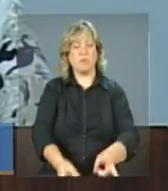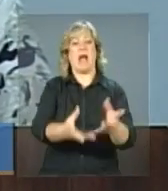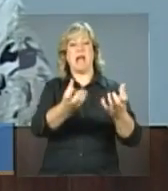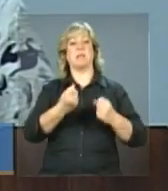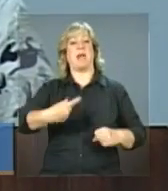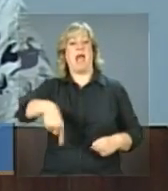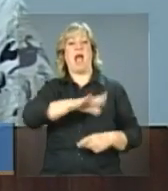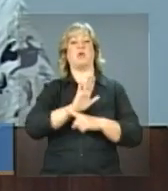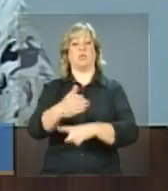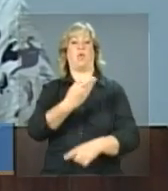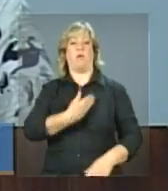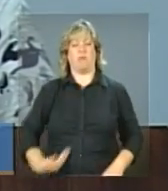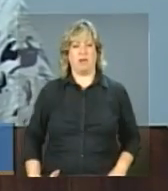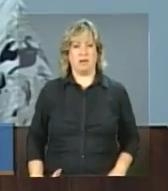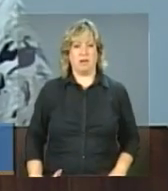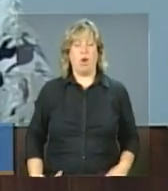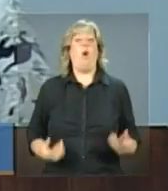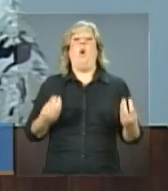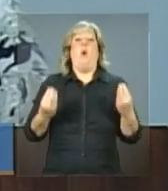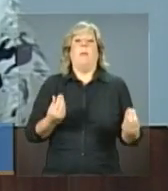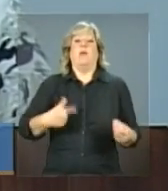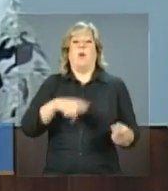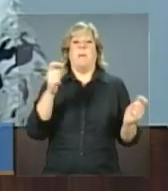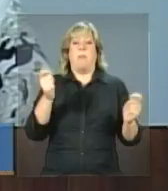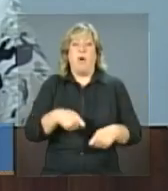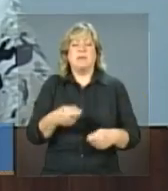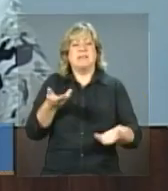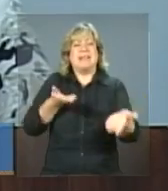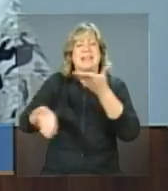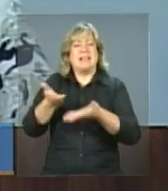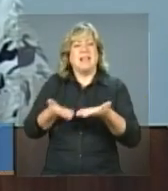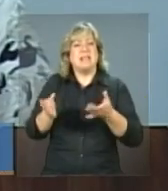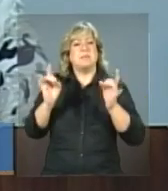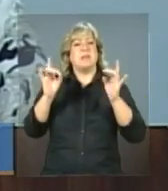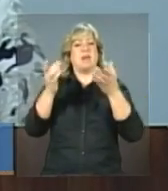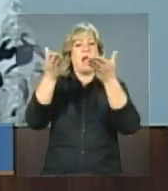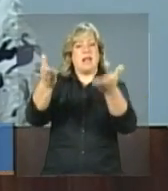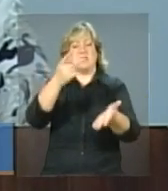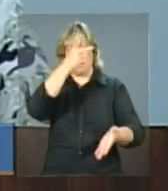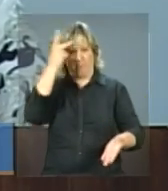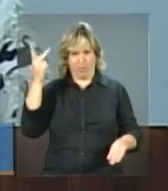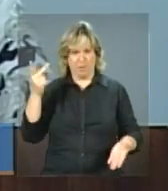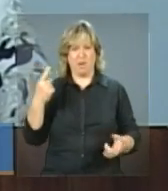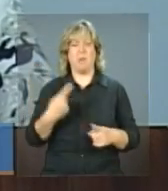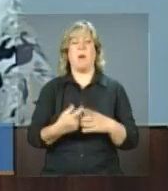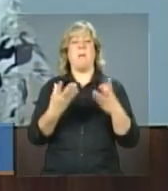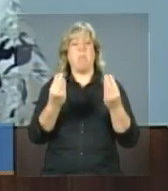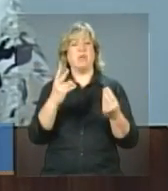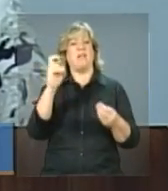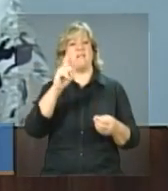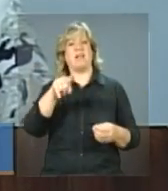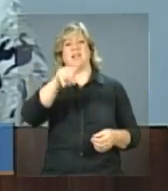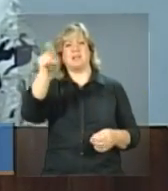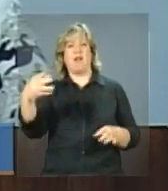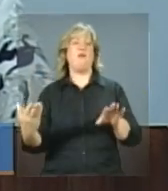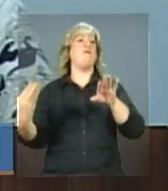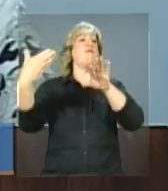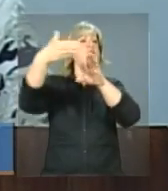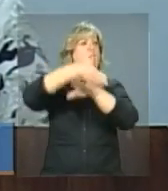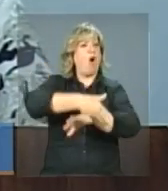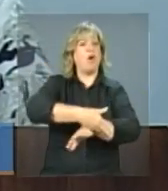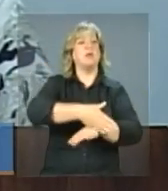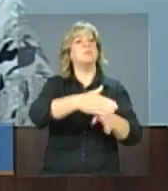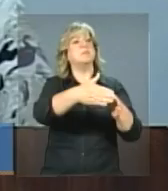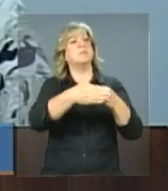serviços, como nós podemos acolher de forma diferenciada essa população que muitas vezes já bateu na porta do serviço público e não